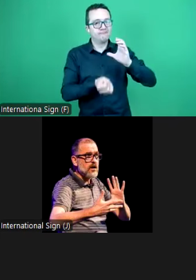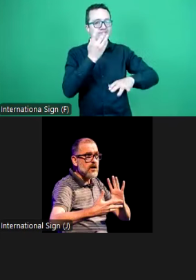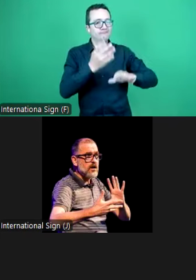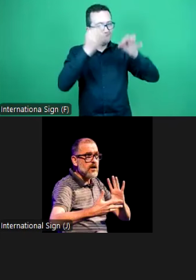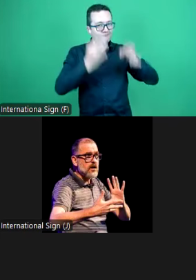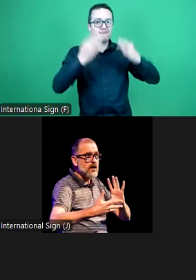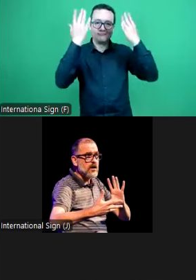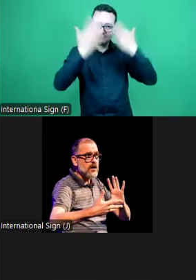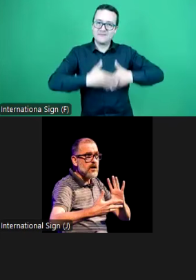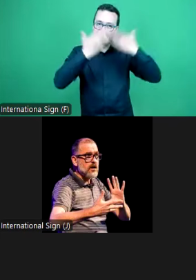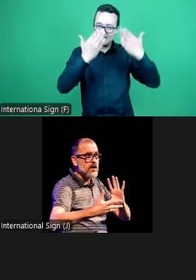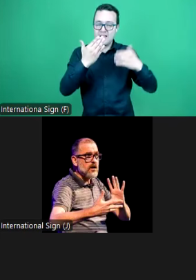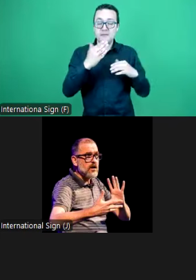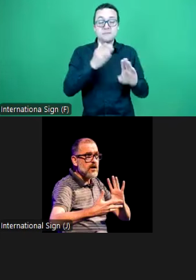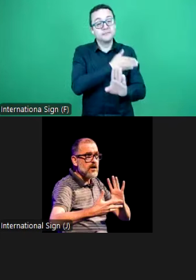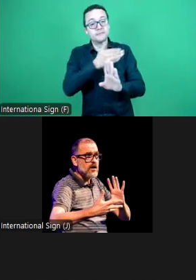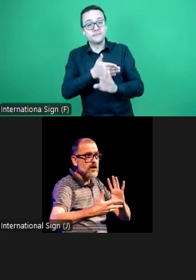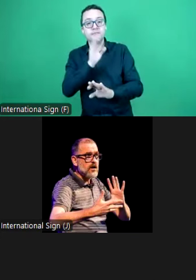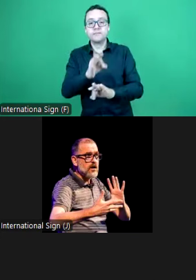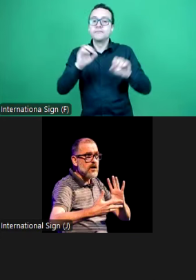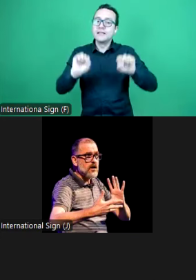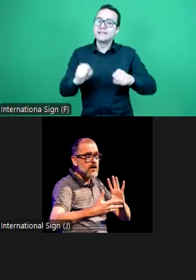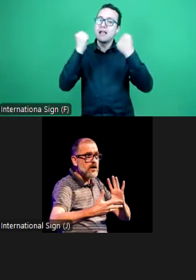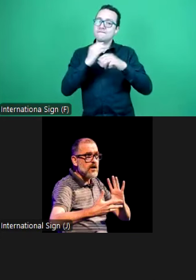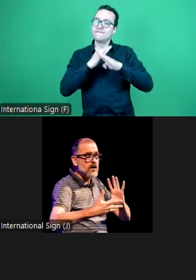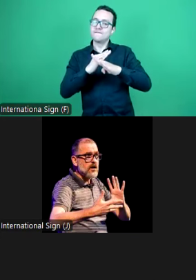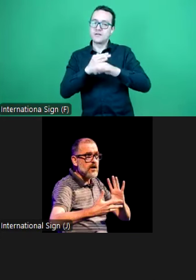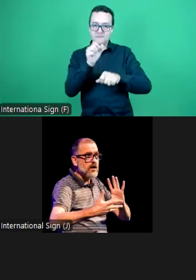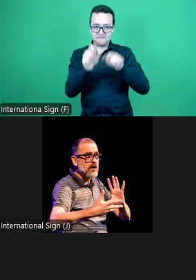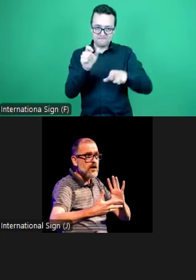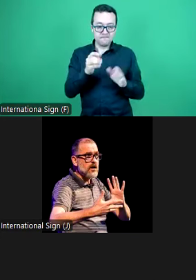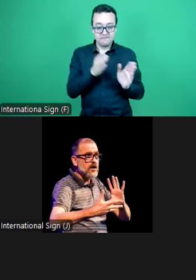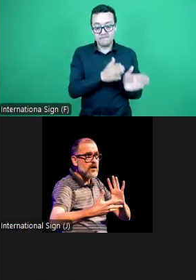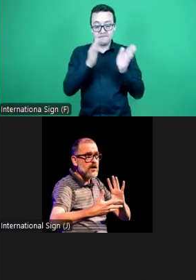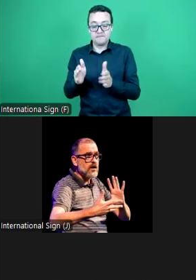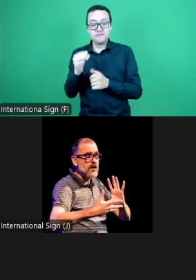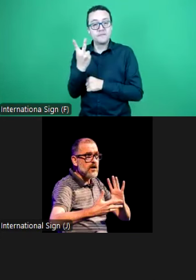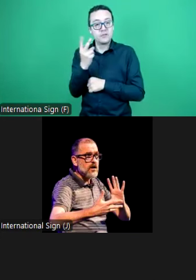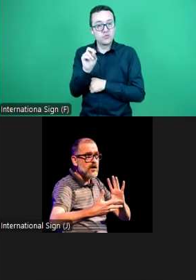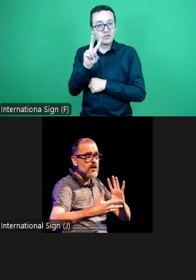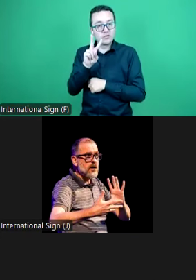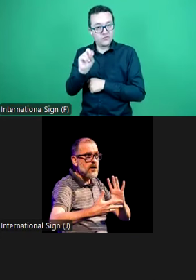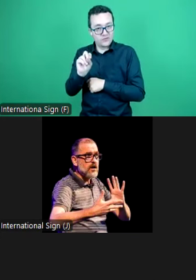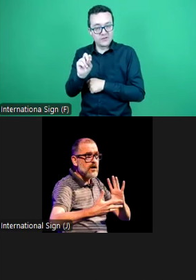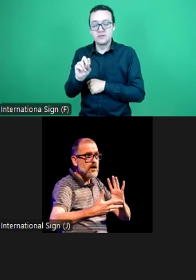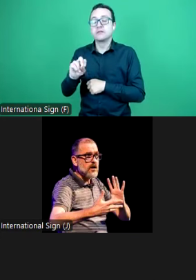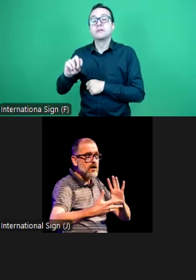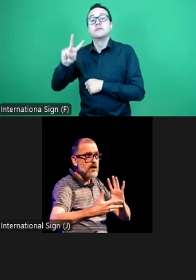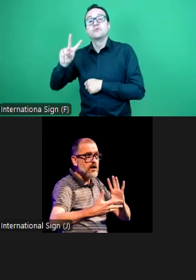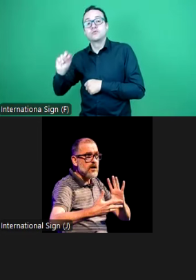estabelecemos o dia, depois falamos sobre a segurança do paciente no 2020